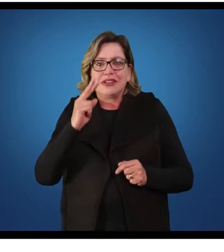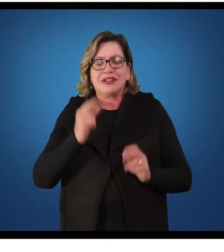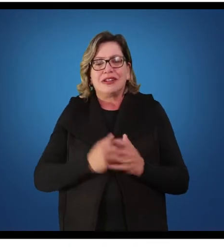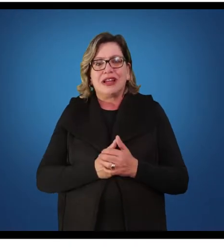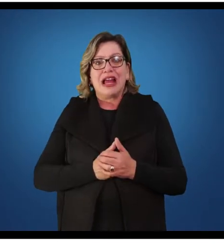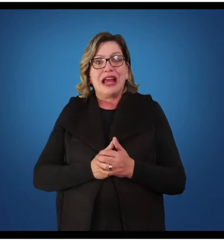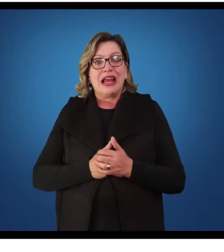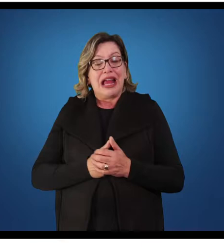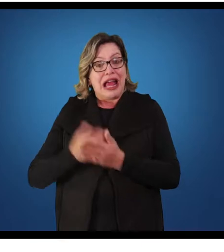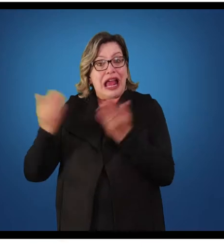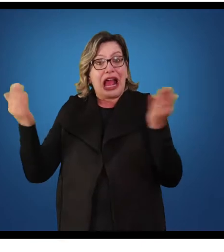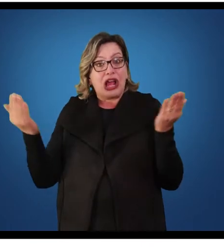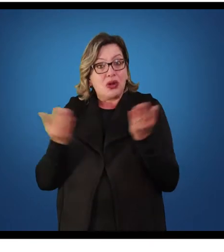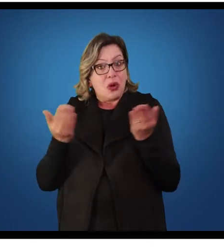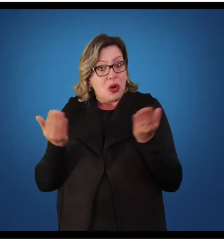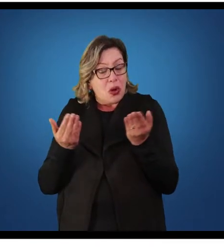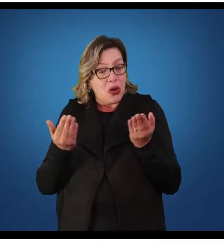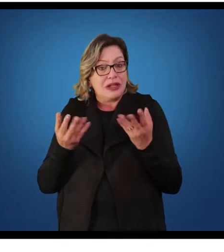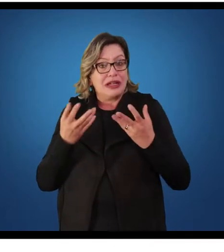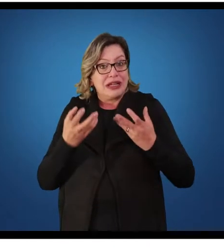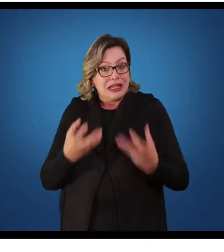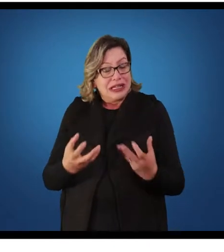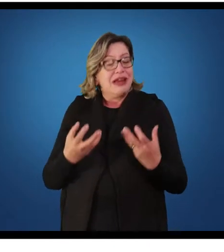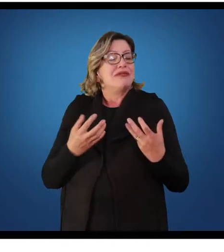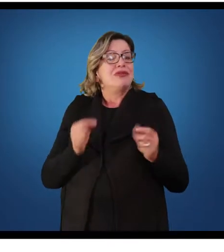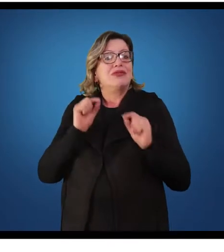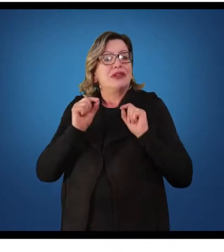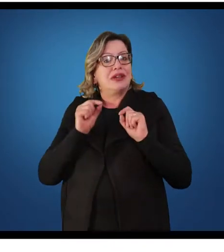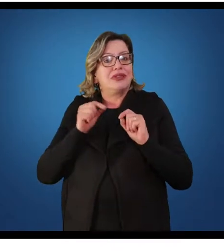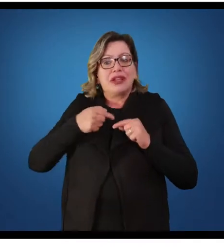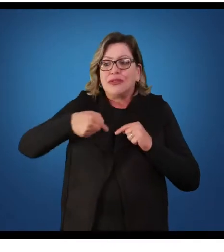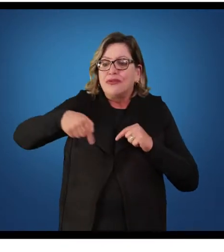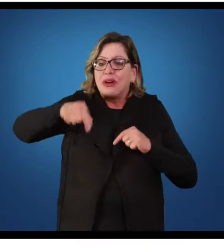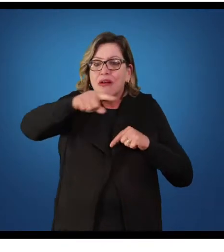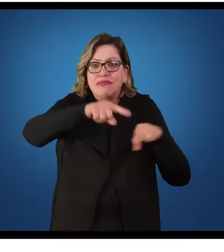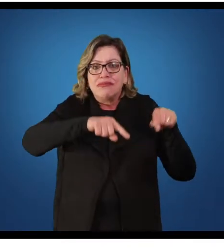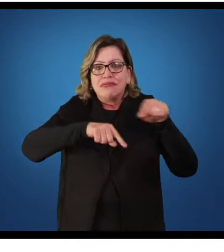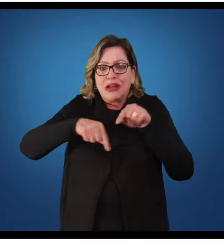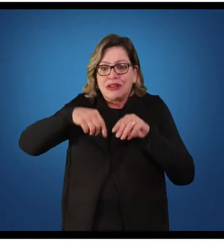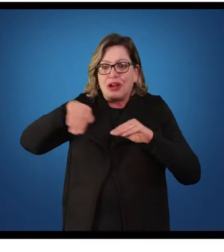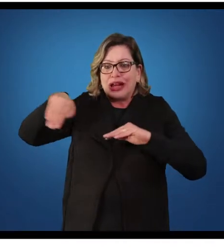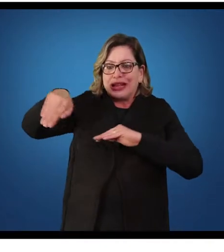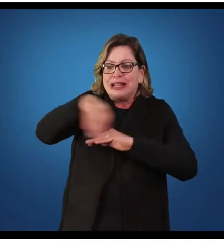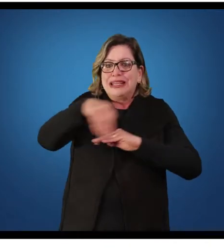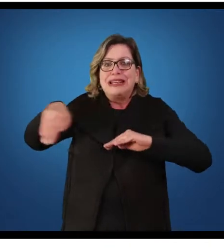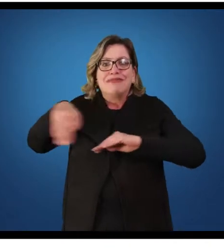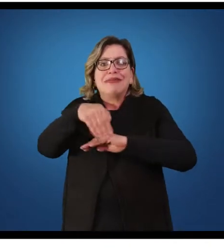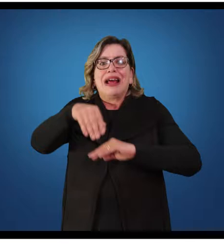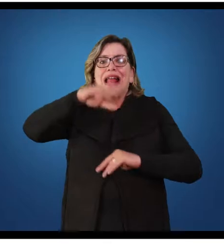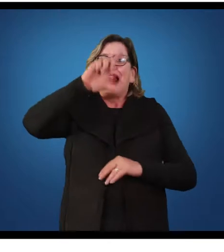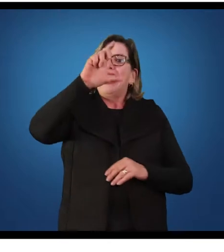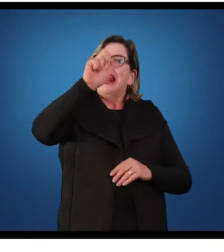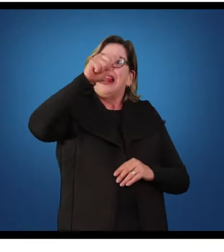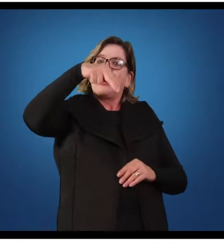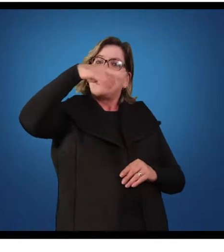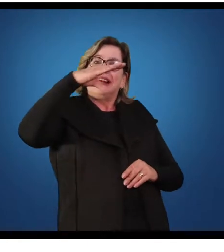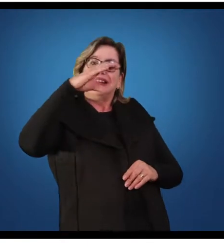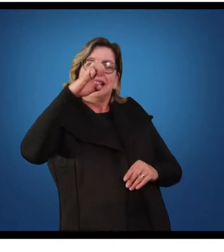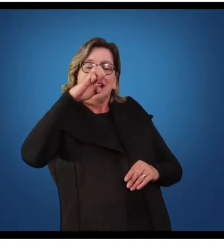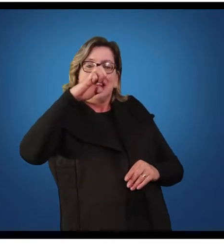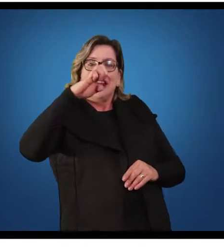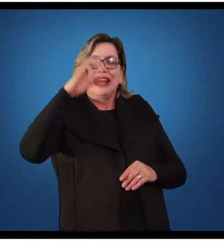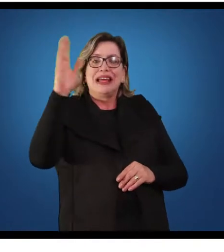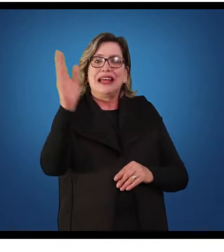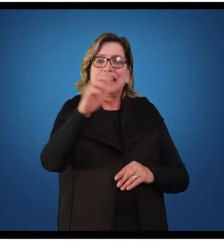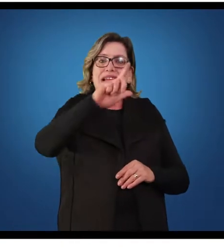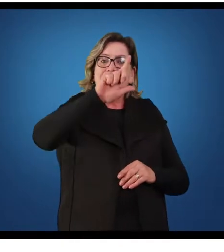Agora eu quero que vocês se desloquem só aqui na linha do lance livre. Essa linha pontilhada é chamada de